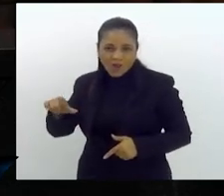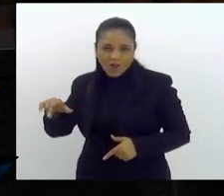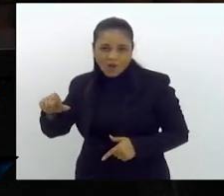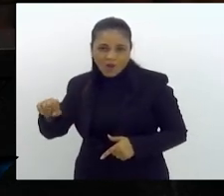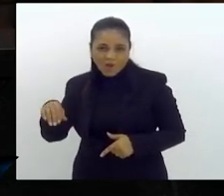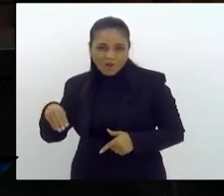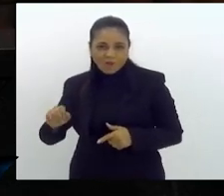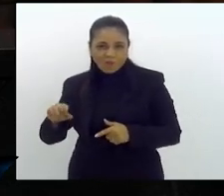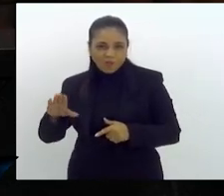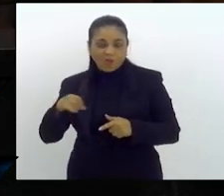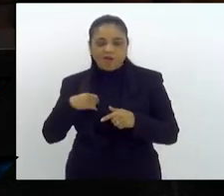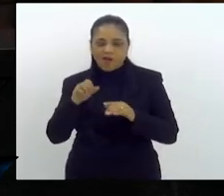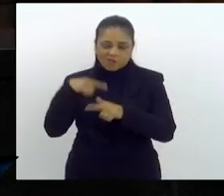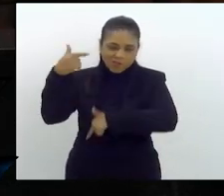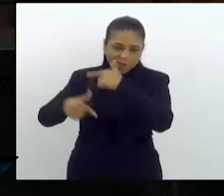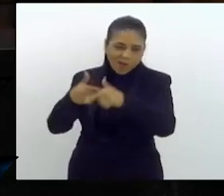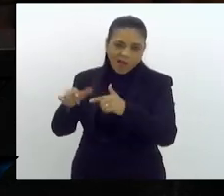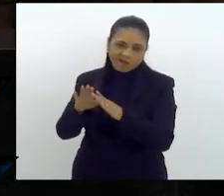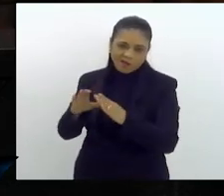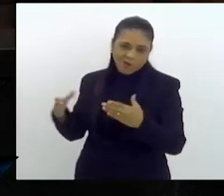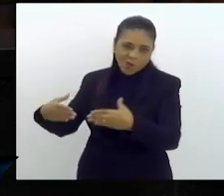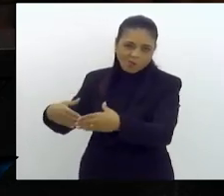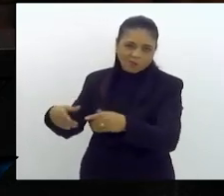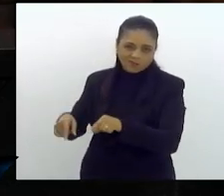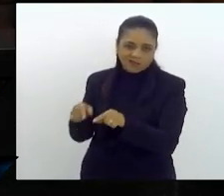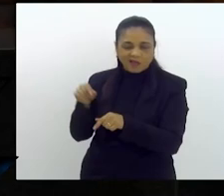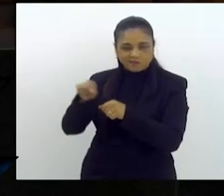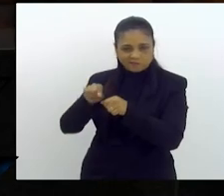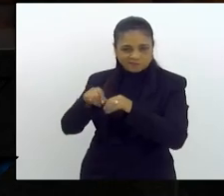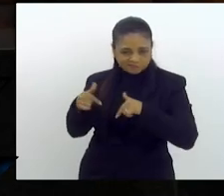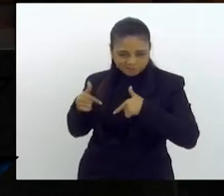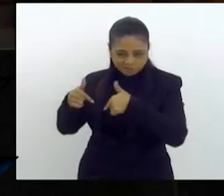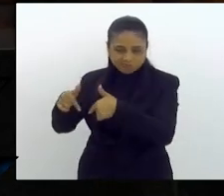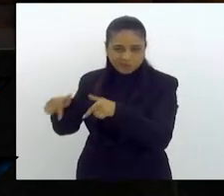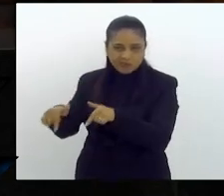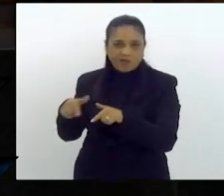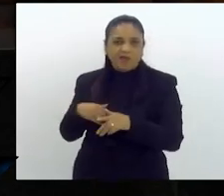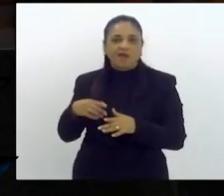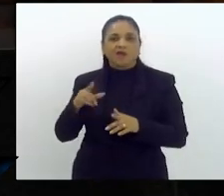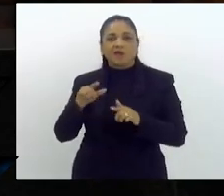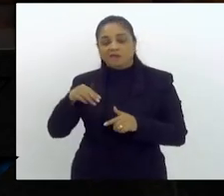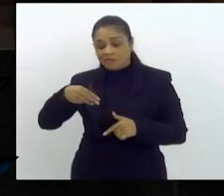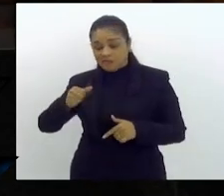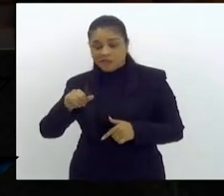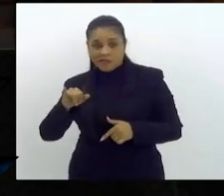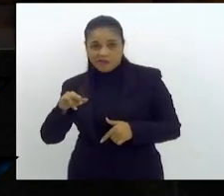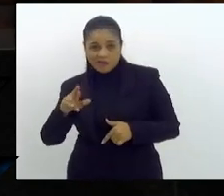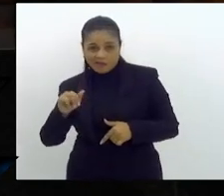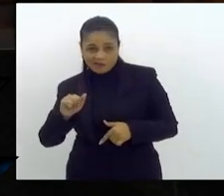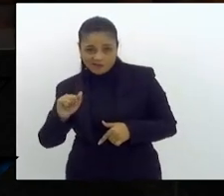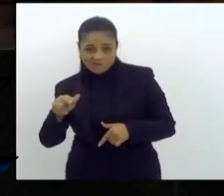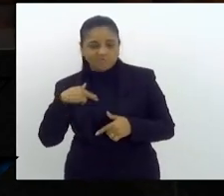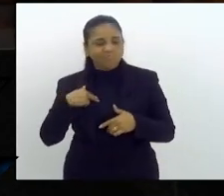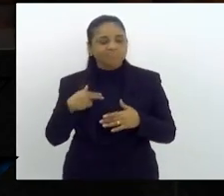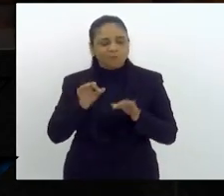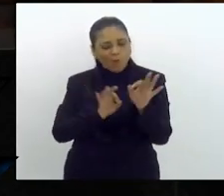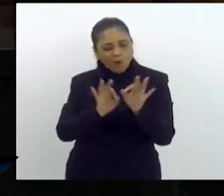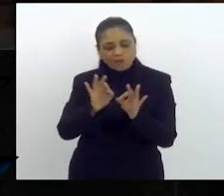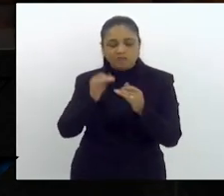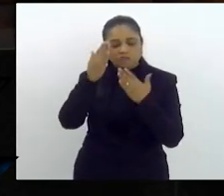comunidade faz parabéns tô muito feliz agradeço a minha assessora em Areal a Nayara que organizou essa agenda com muita gente